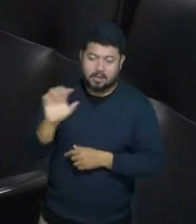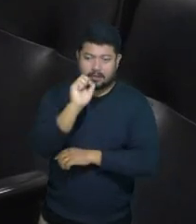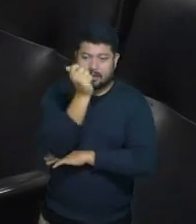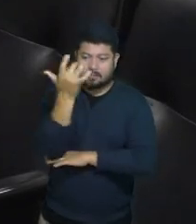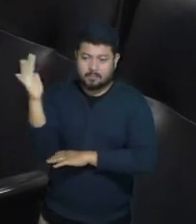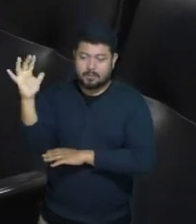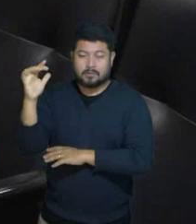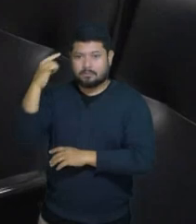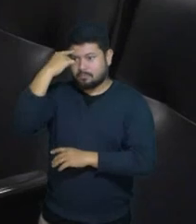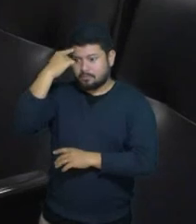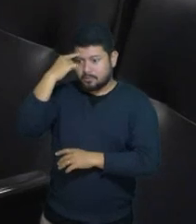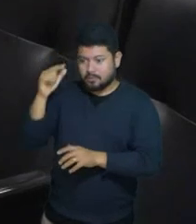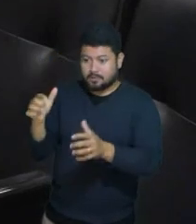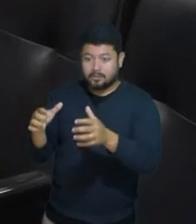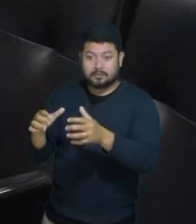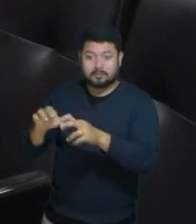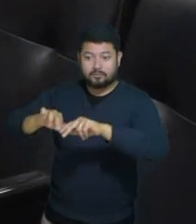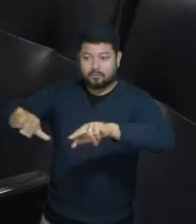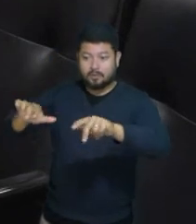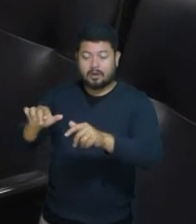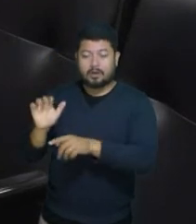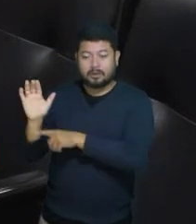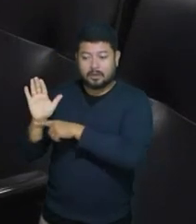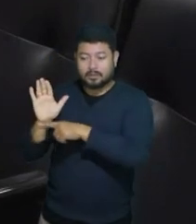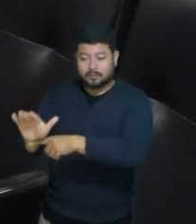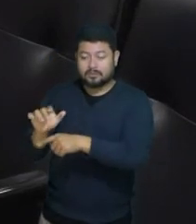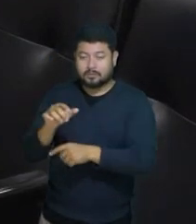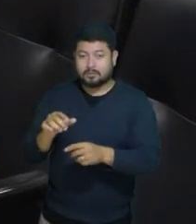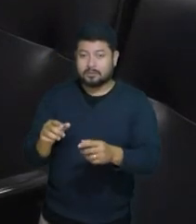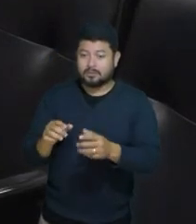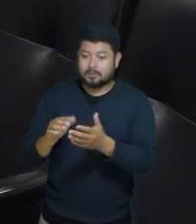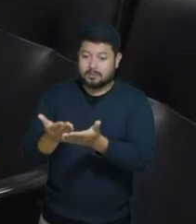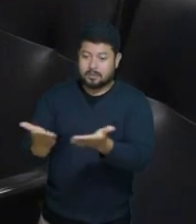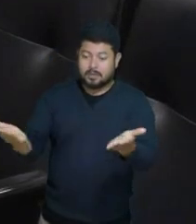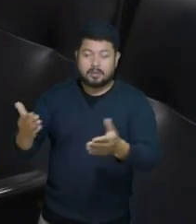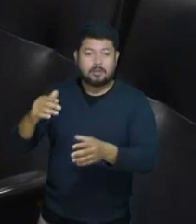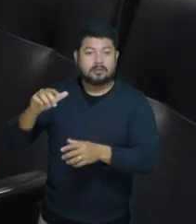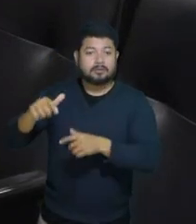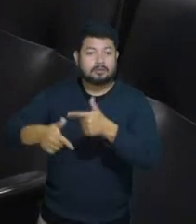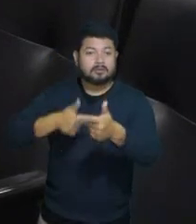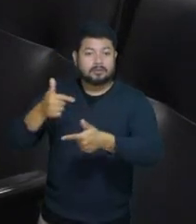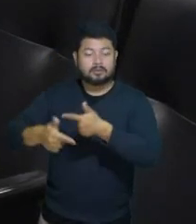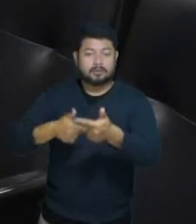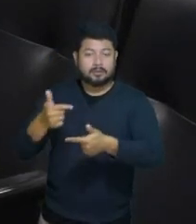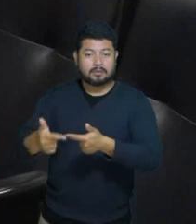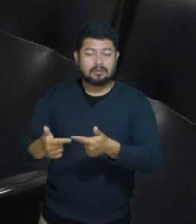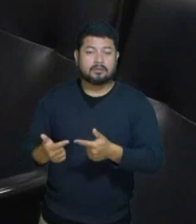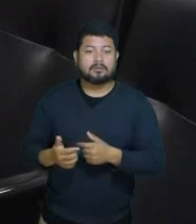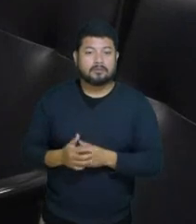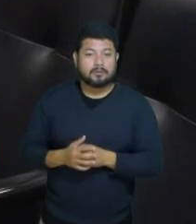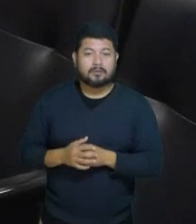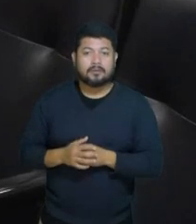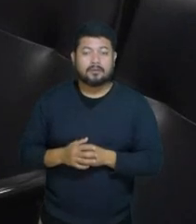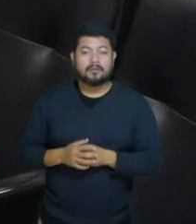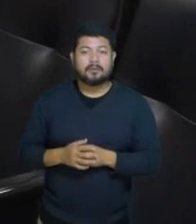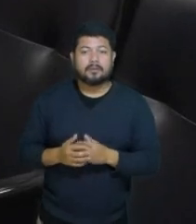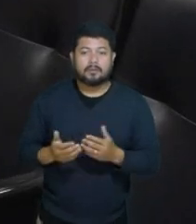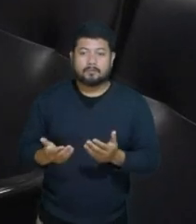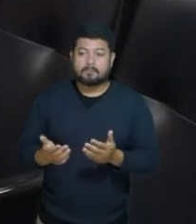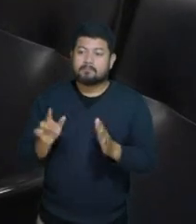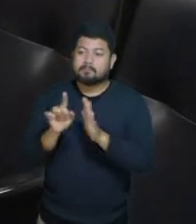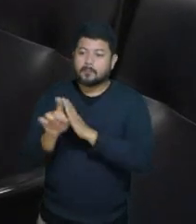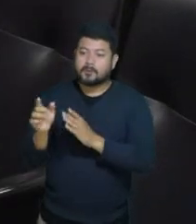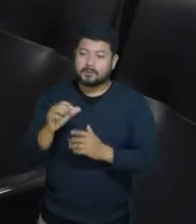atividades educativas, etc. Então, gostaríamos de pedir se a senhora tem uma mensagem a dar para a sociedade organizada